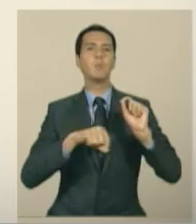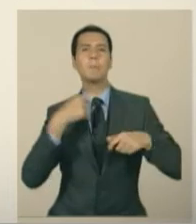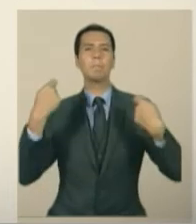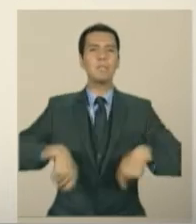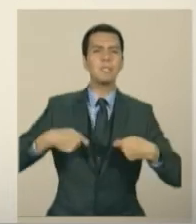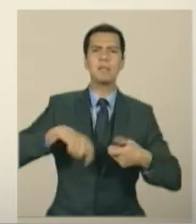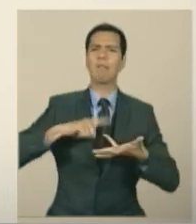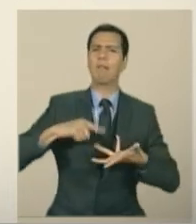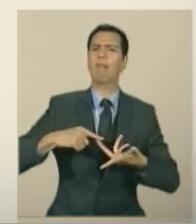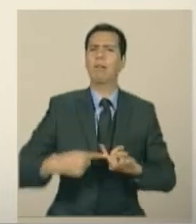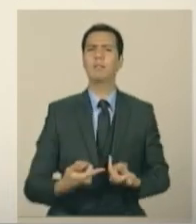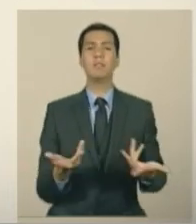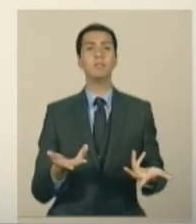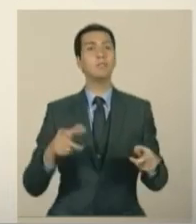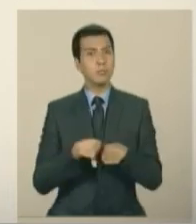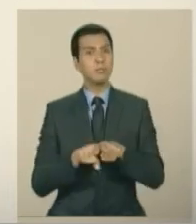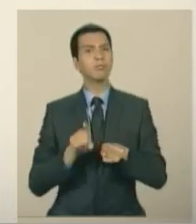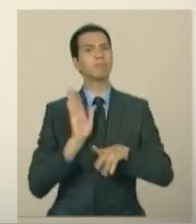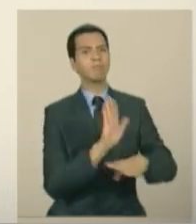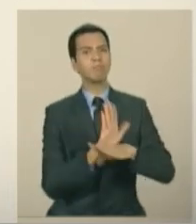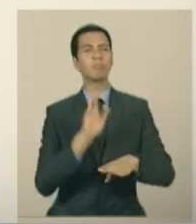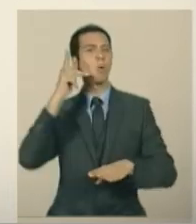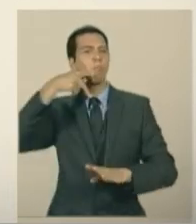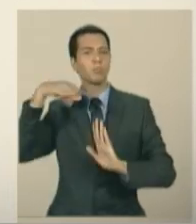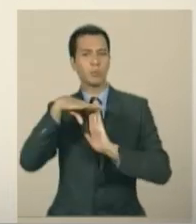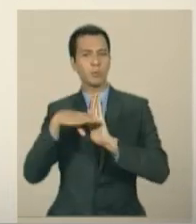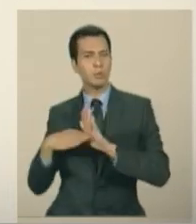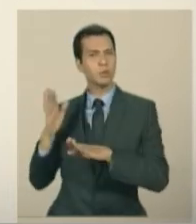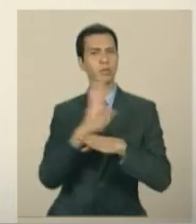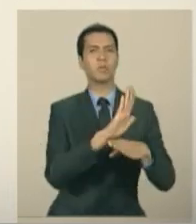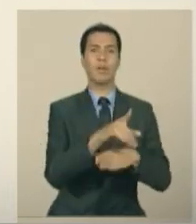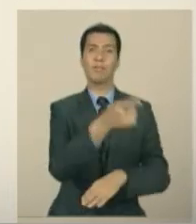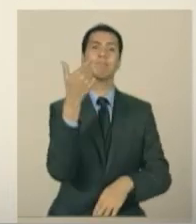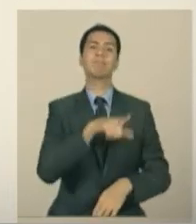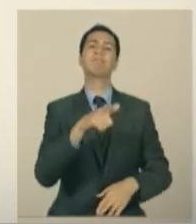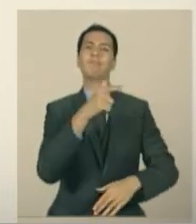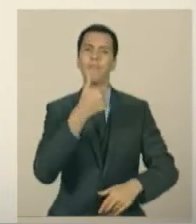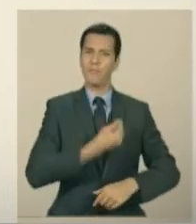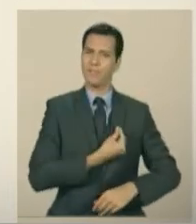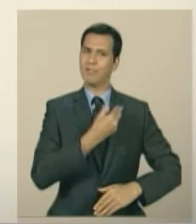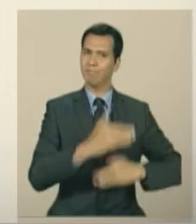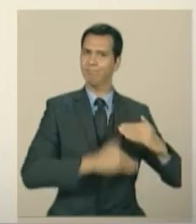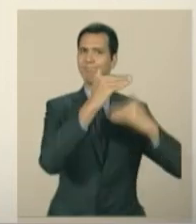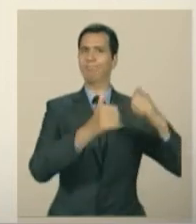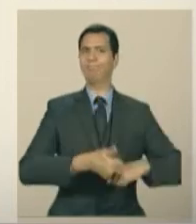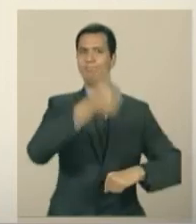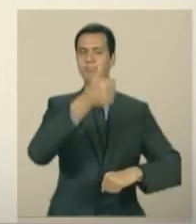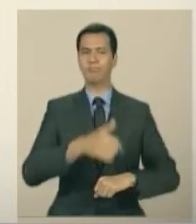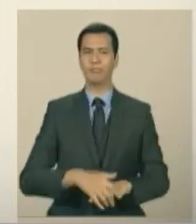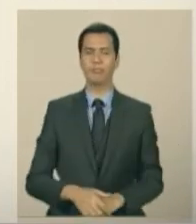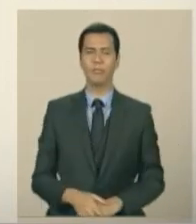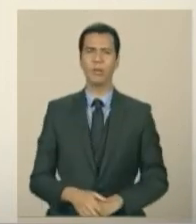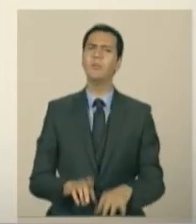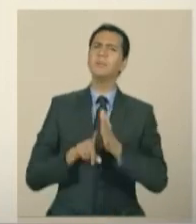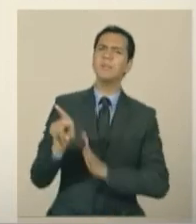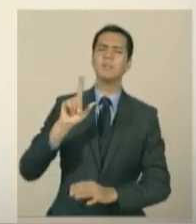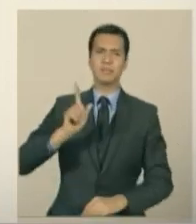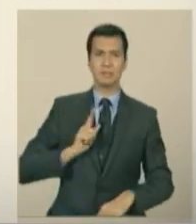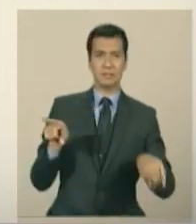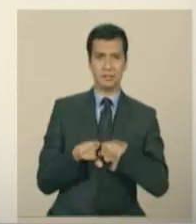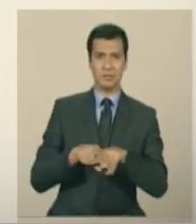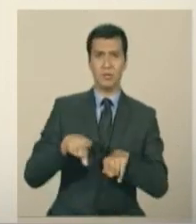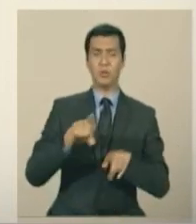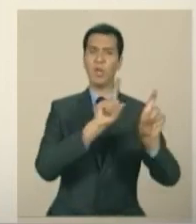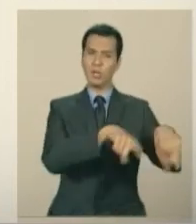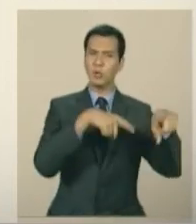política mais adequada para que elas possam melhorar de vida aumentar a renda dos pequenos agricultores da região norte